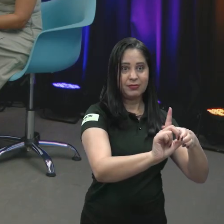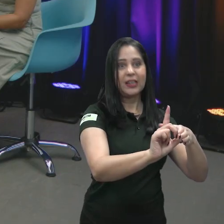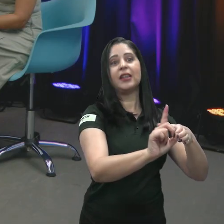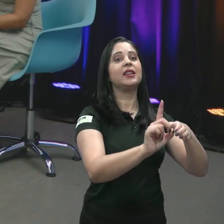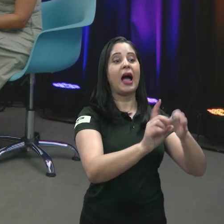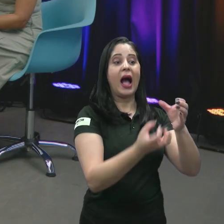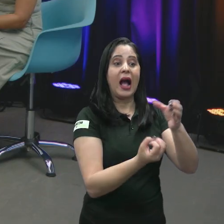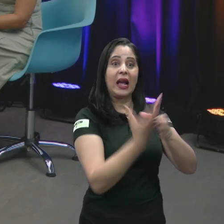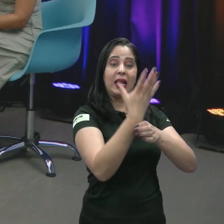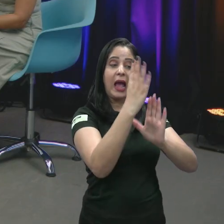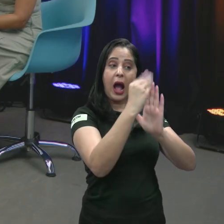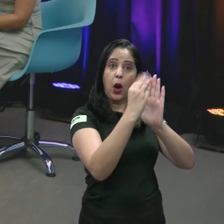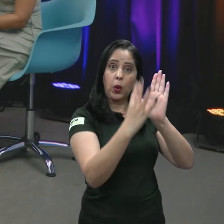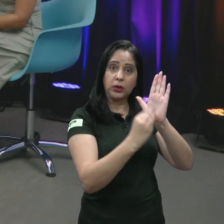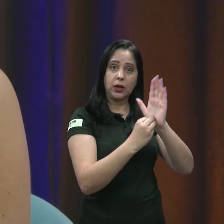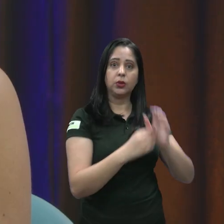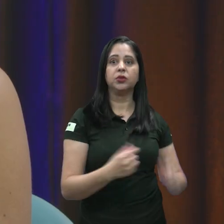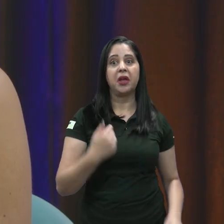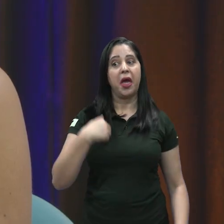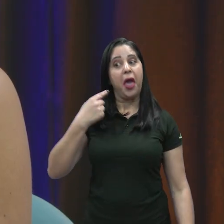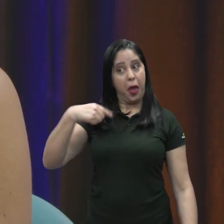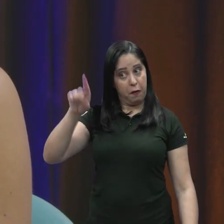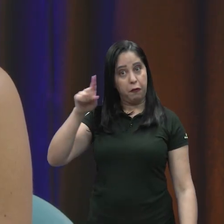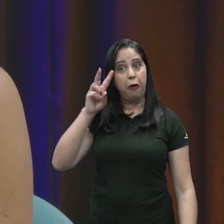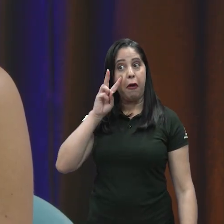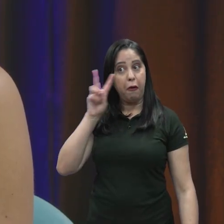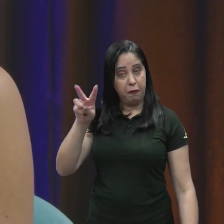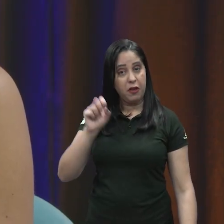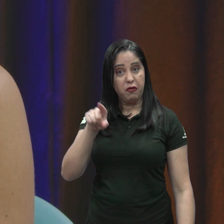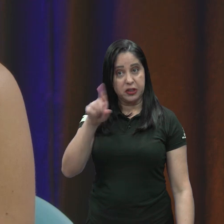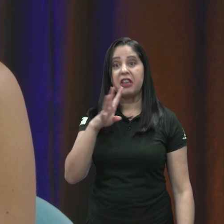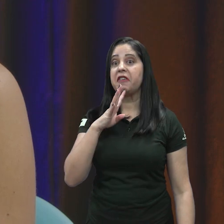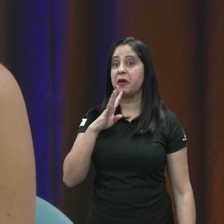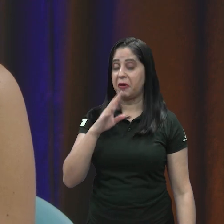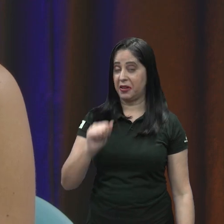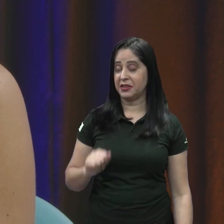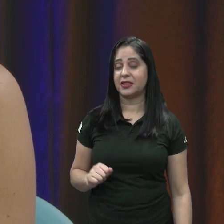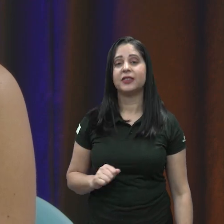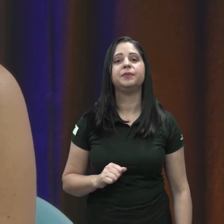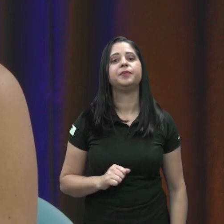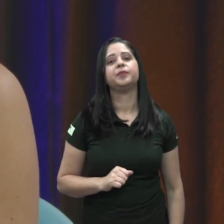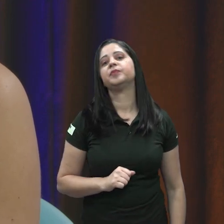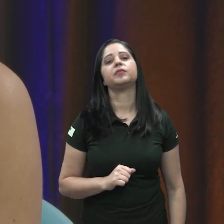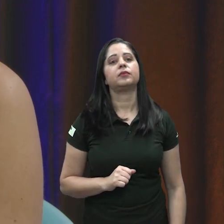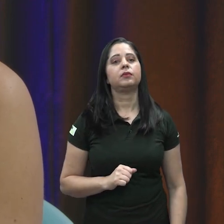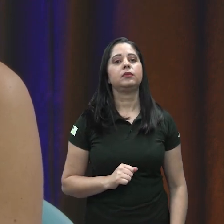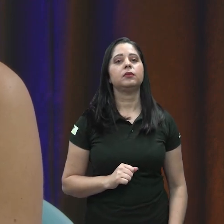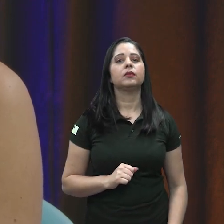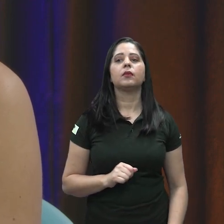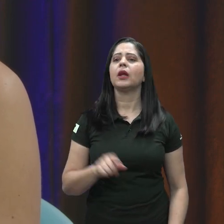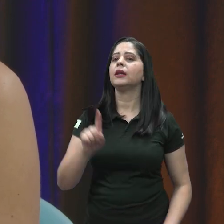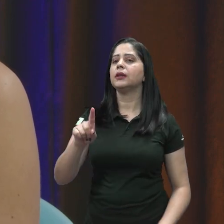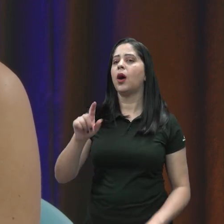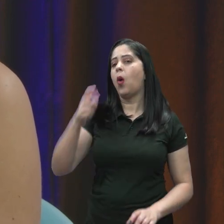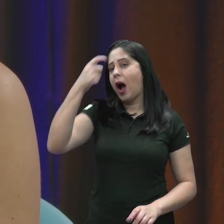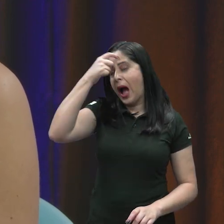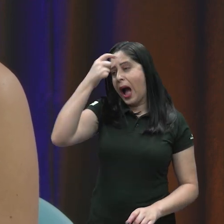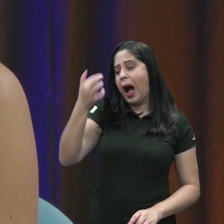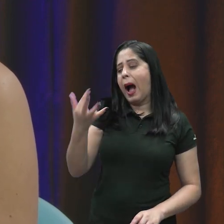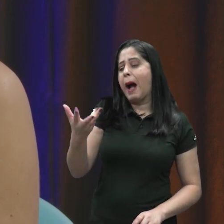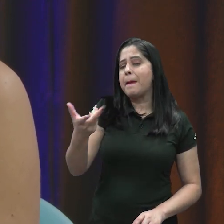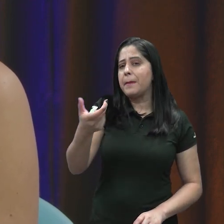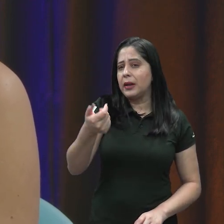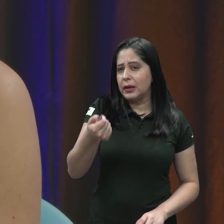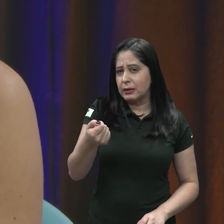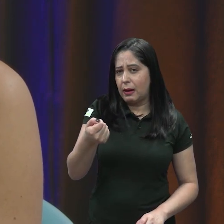ecossistema só. Muito bom. Eu fui lá e vocês vão conhecer também, tá? Diz pra gente, quais habilidades você considera essencial para